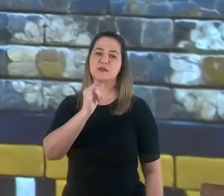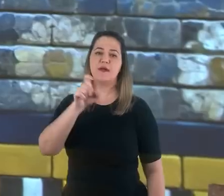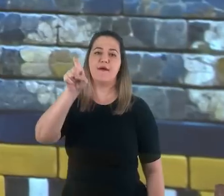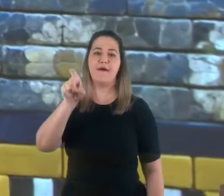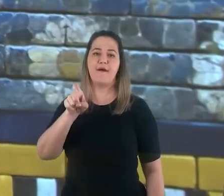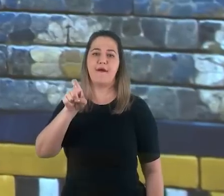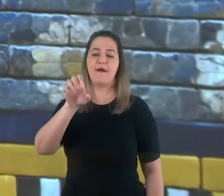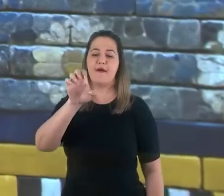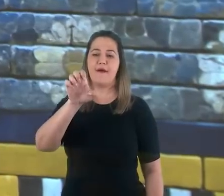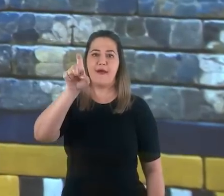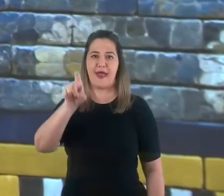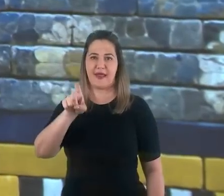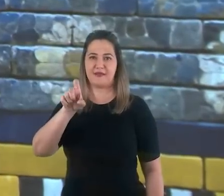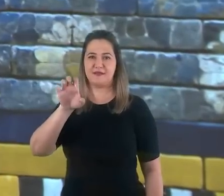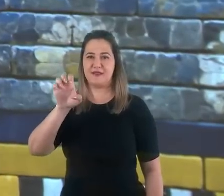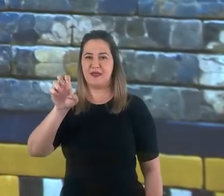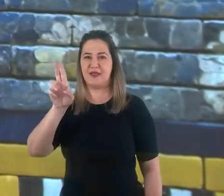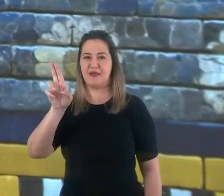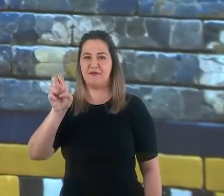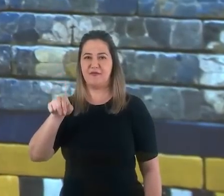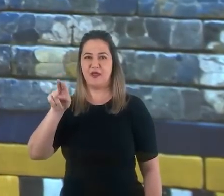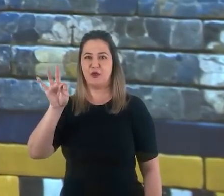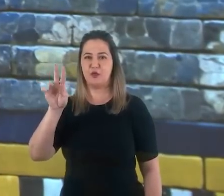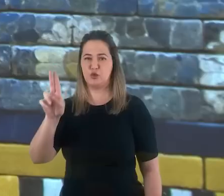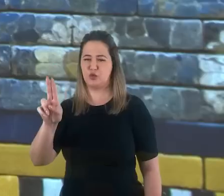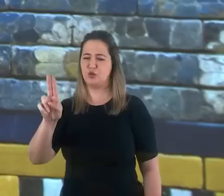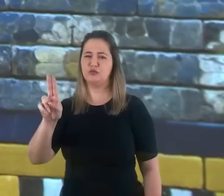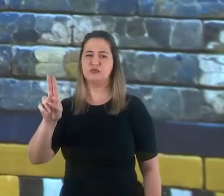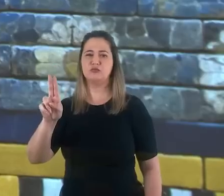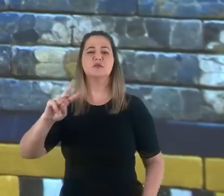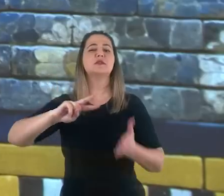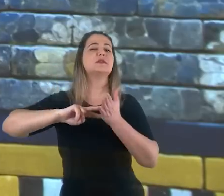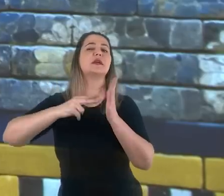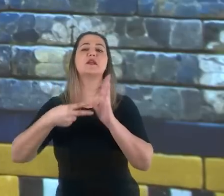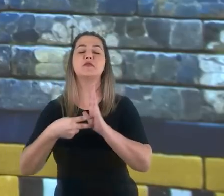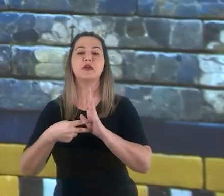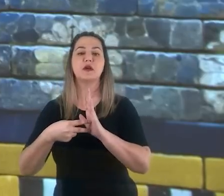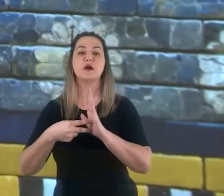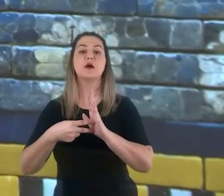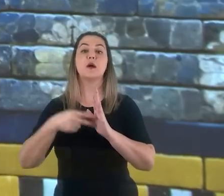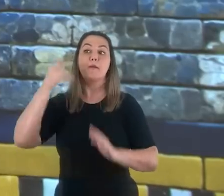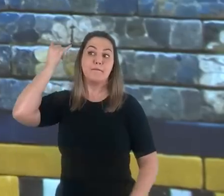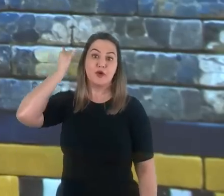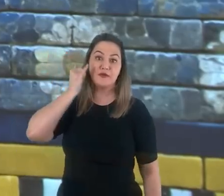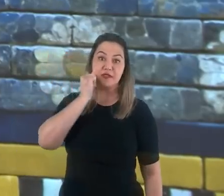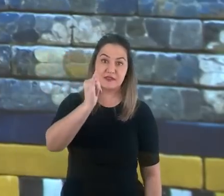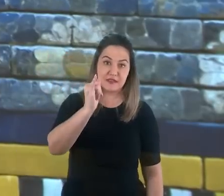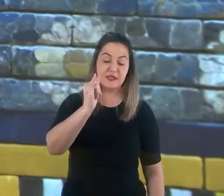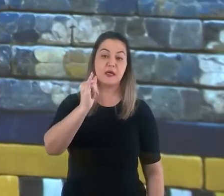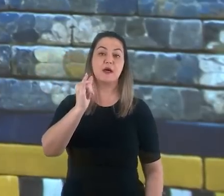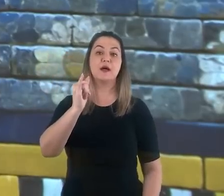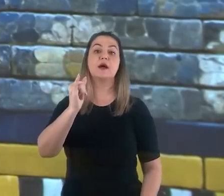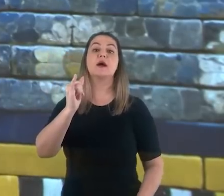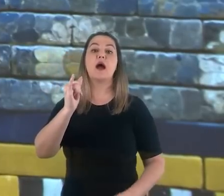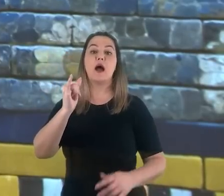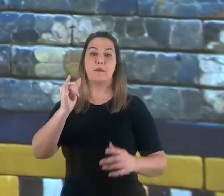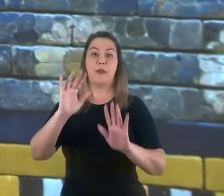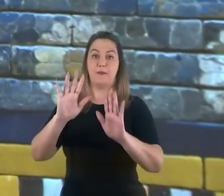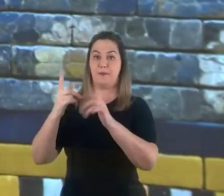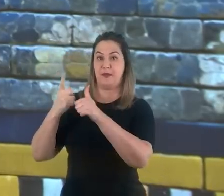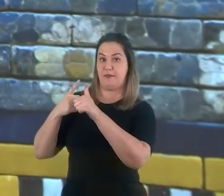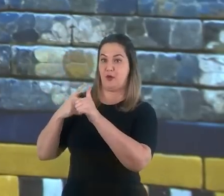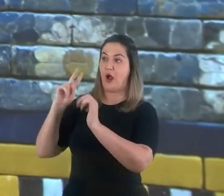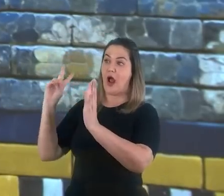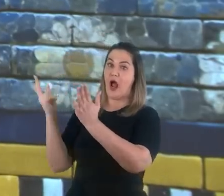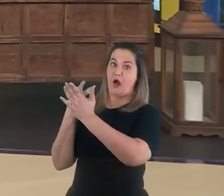evento. Eu já usei essa expressão antes, ou seja, profecias que foram escritas depois do evento supostamente